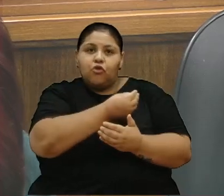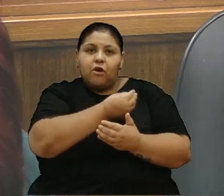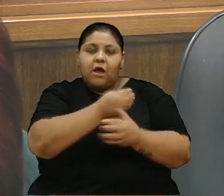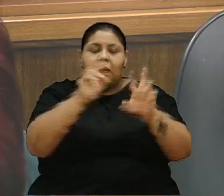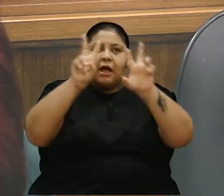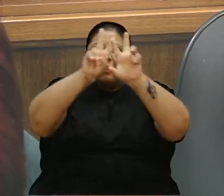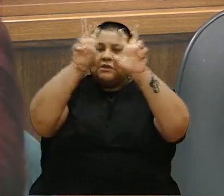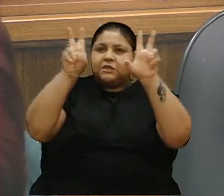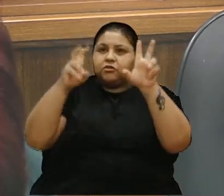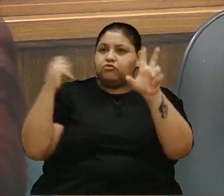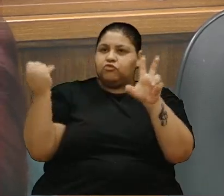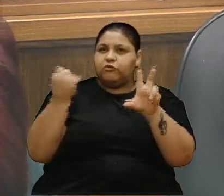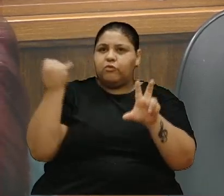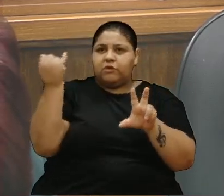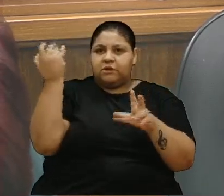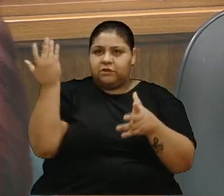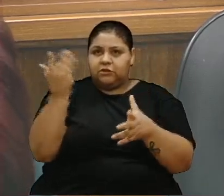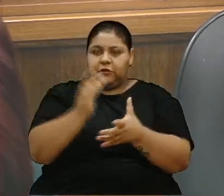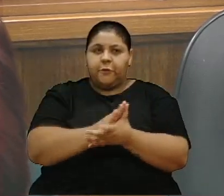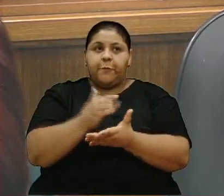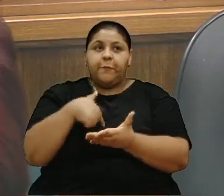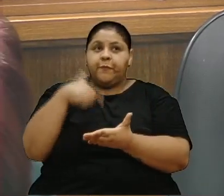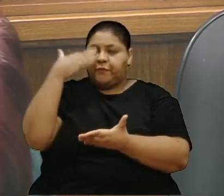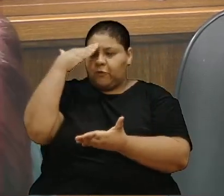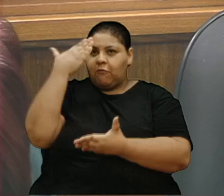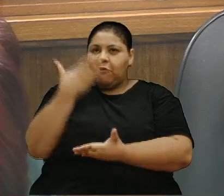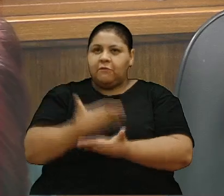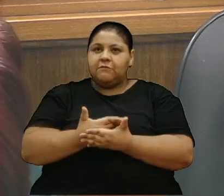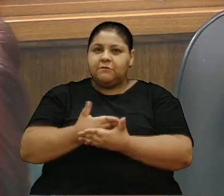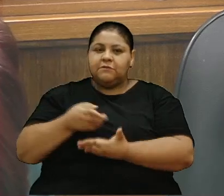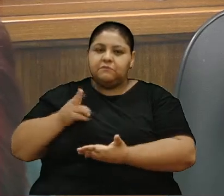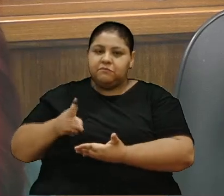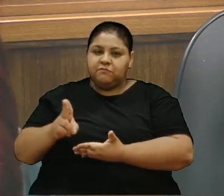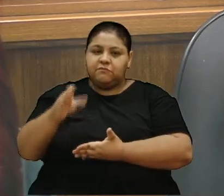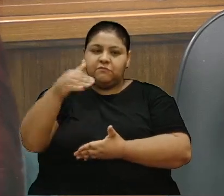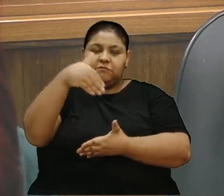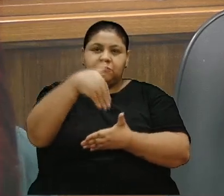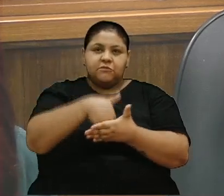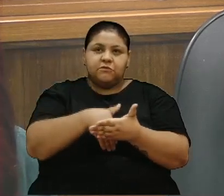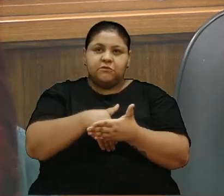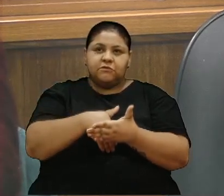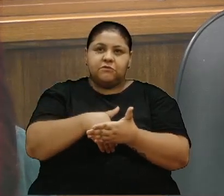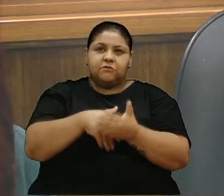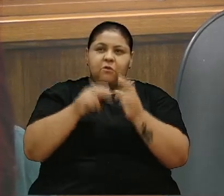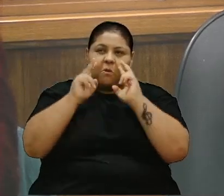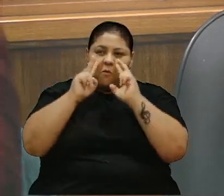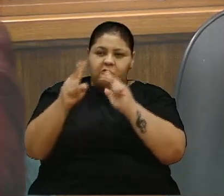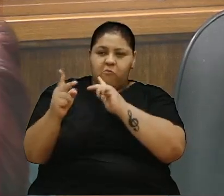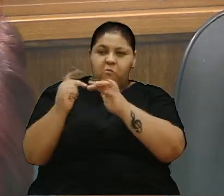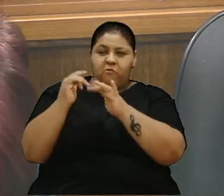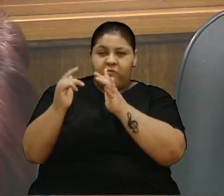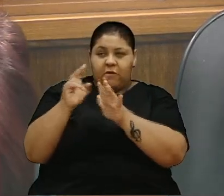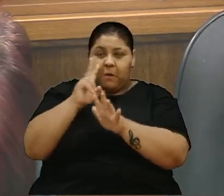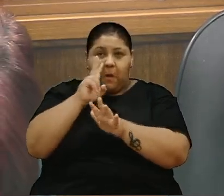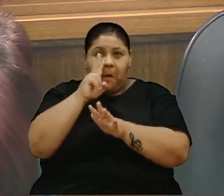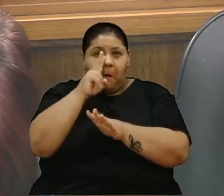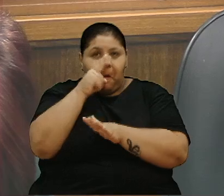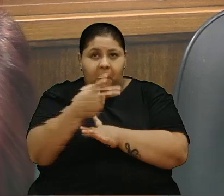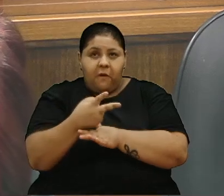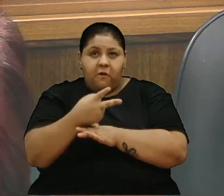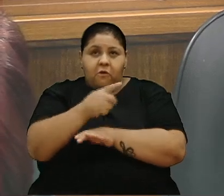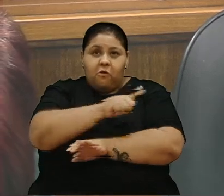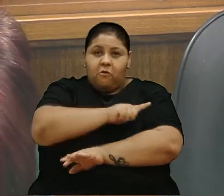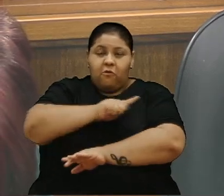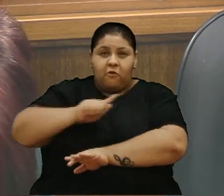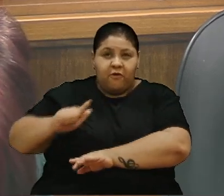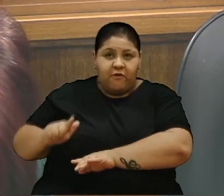tão importantes. Eu acredito que sempre que a gente vota ou vê um movimento tão forte por parte do